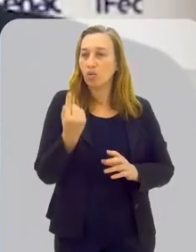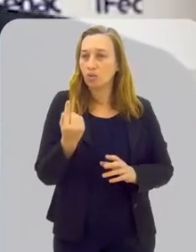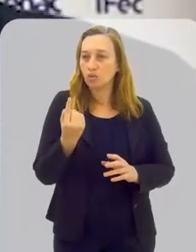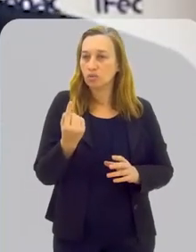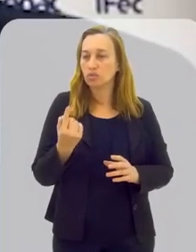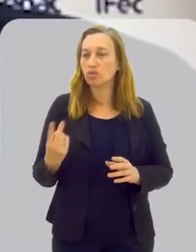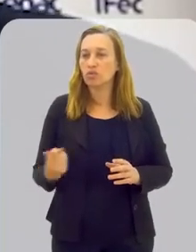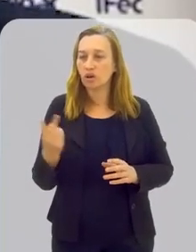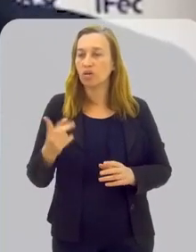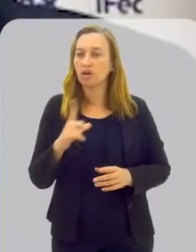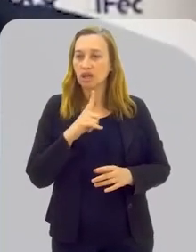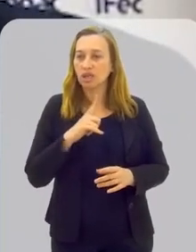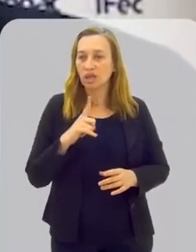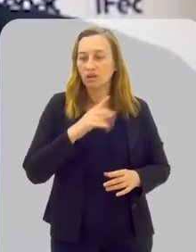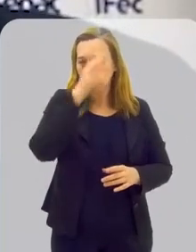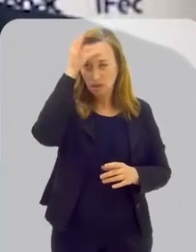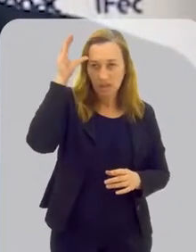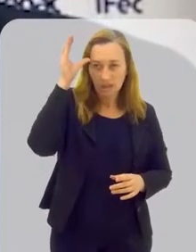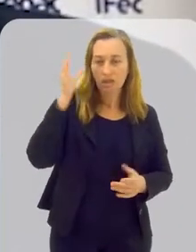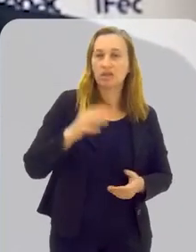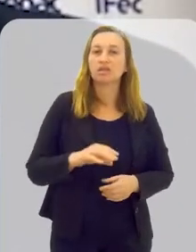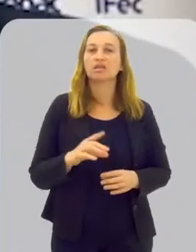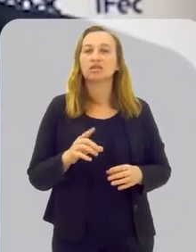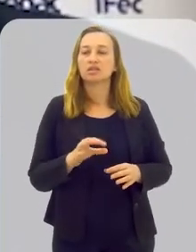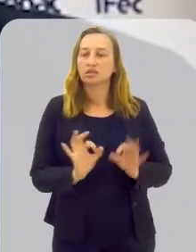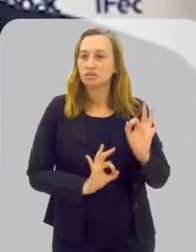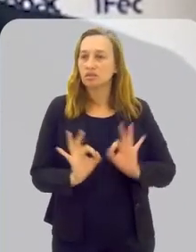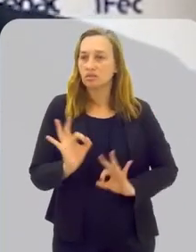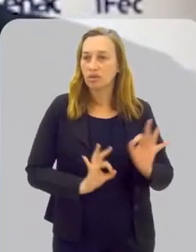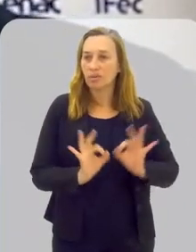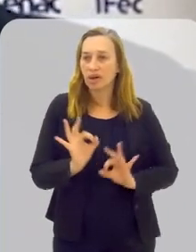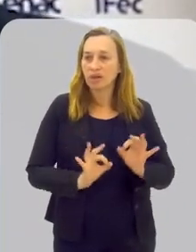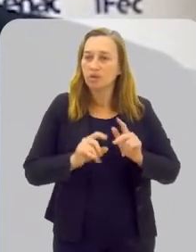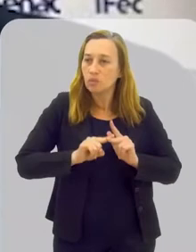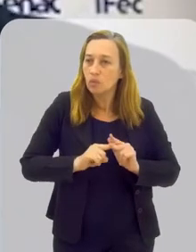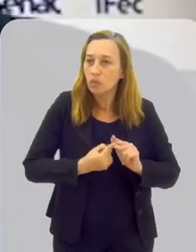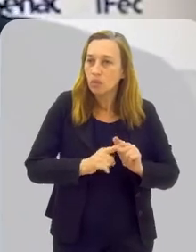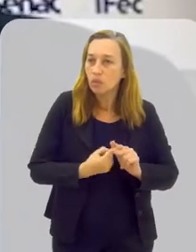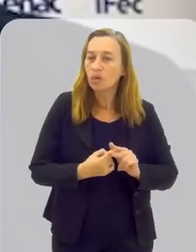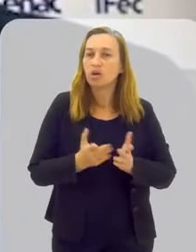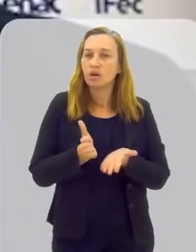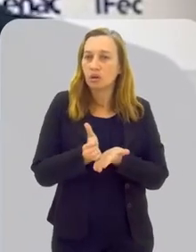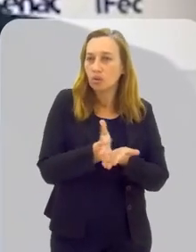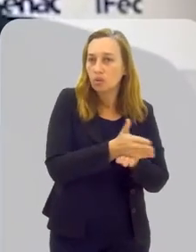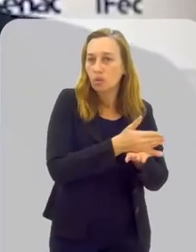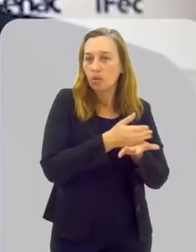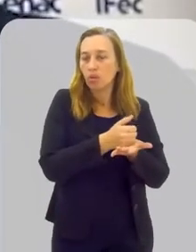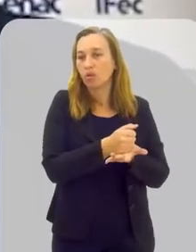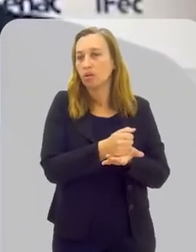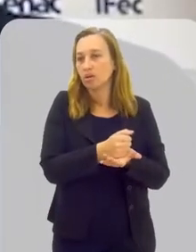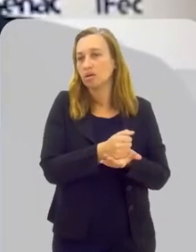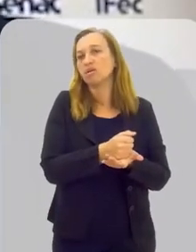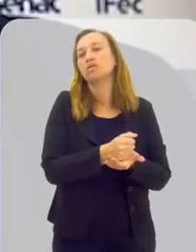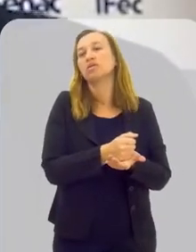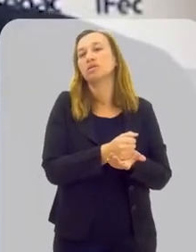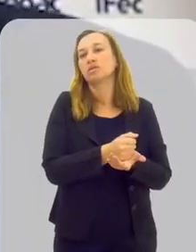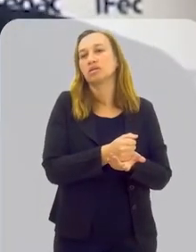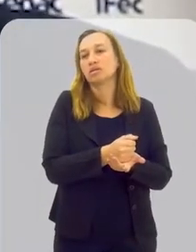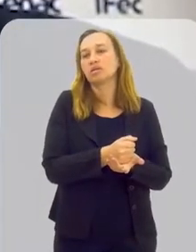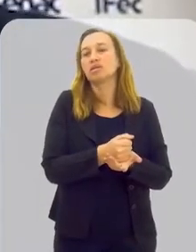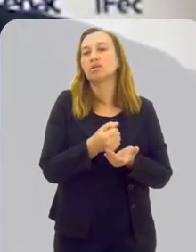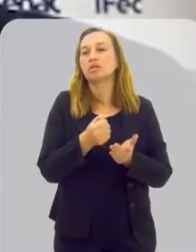reais e esses r$ 5.000 é o único custo que o cliente tem então ele faz que a gente faz toda a operação manutenção